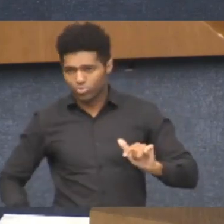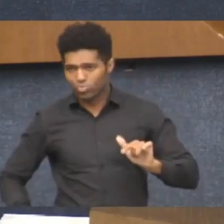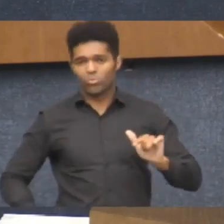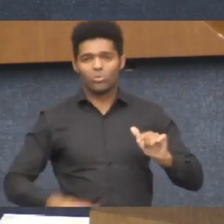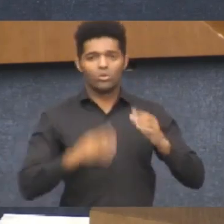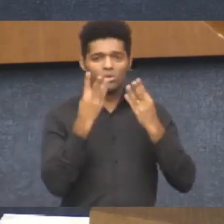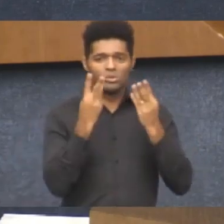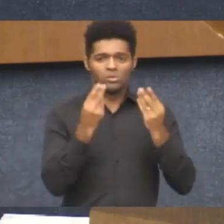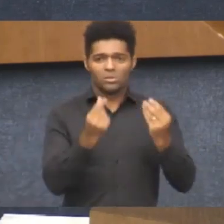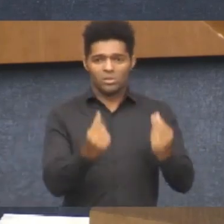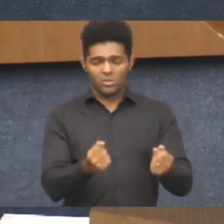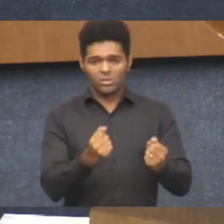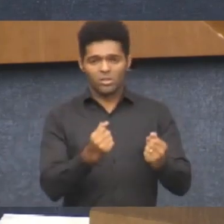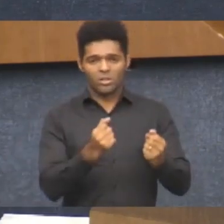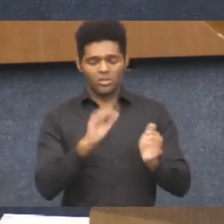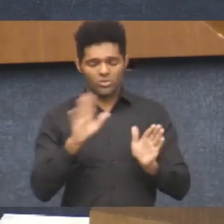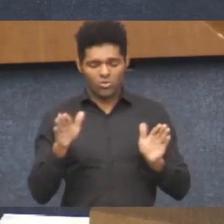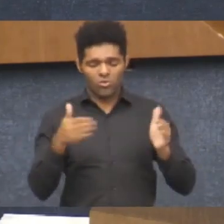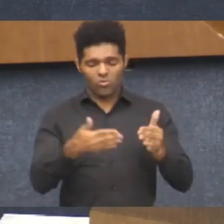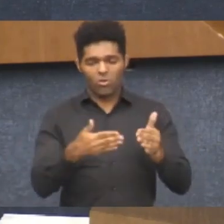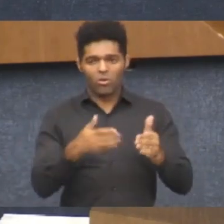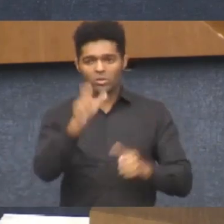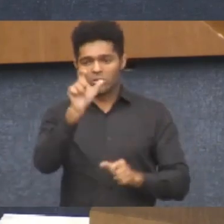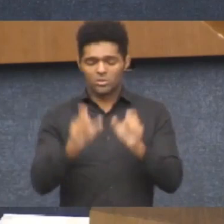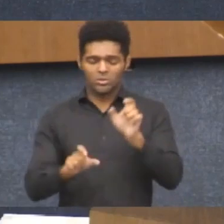qualidade, voltado para quem precisa,